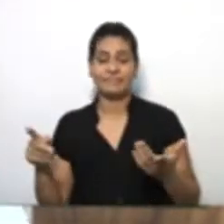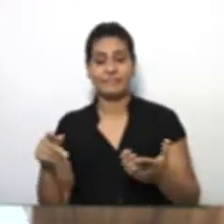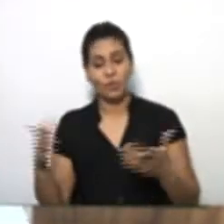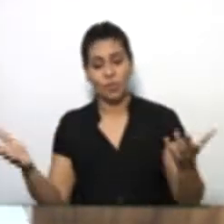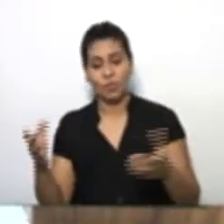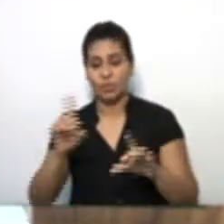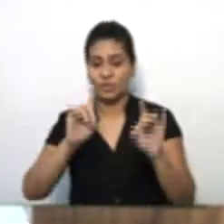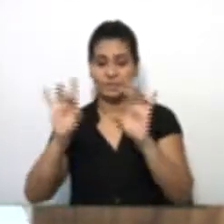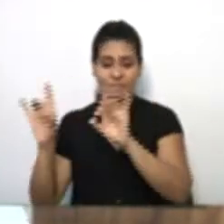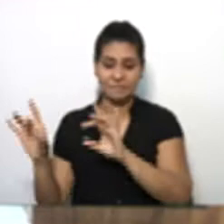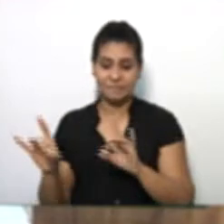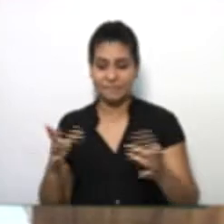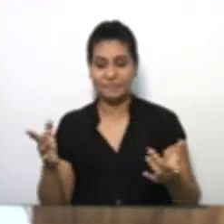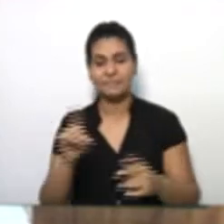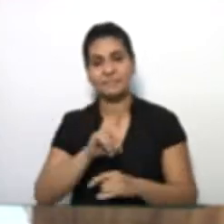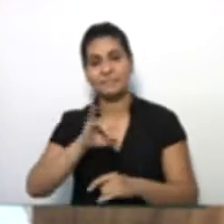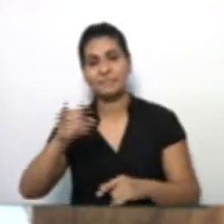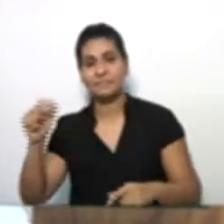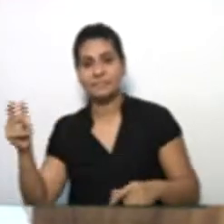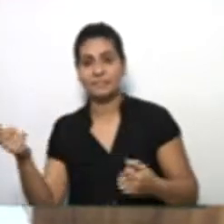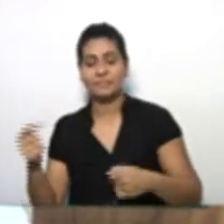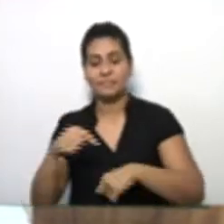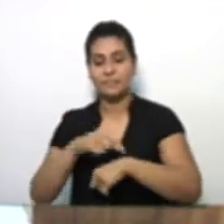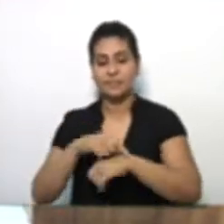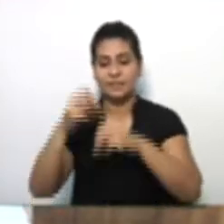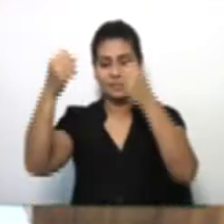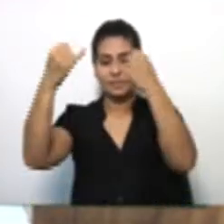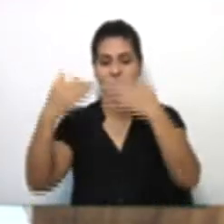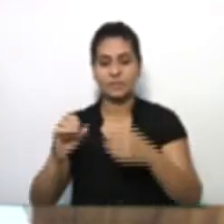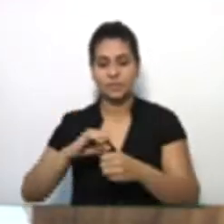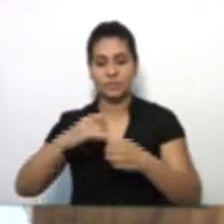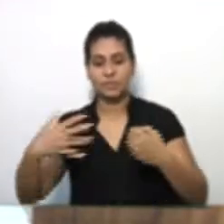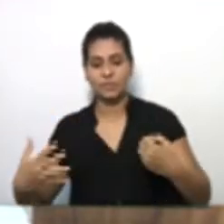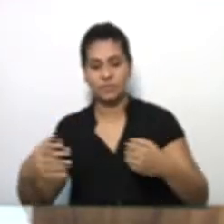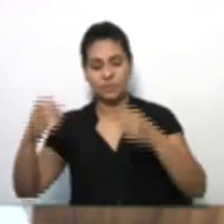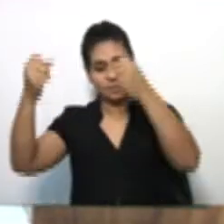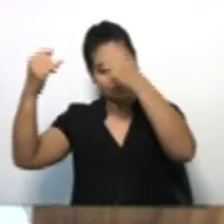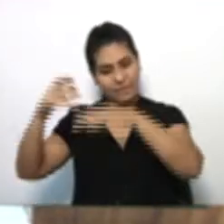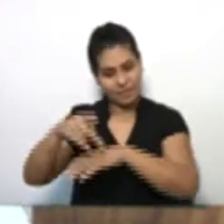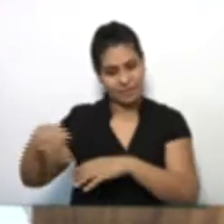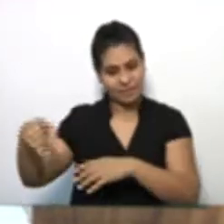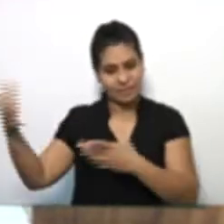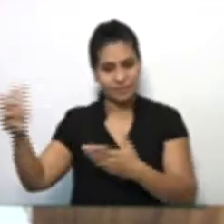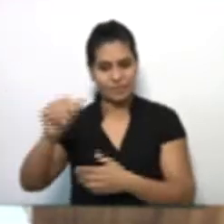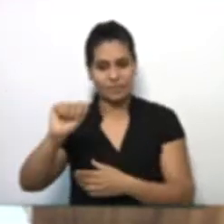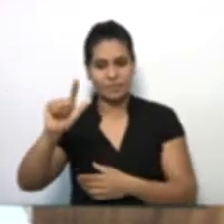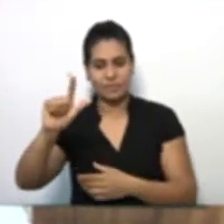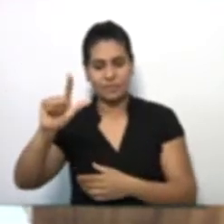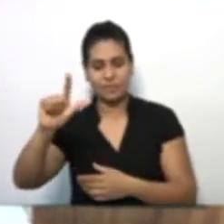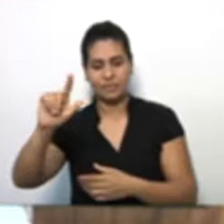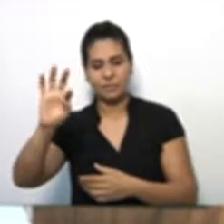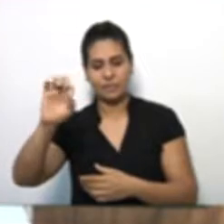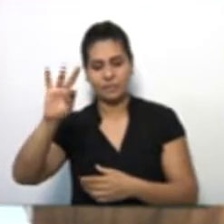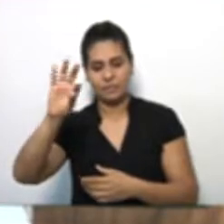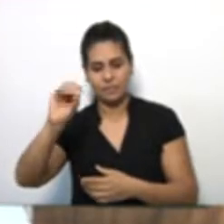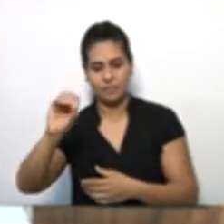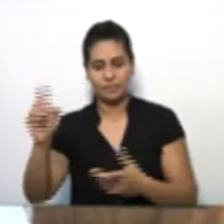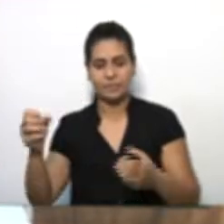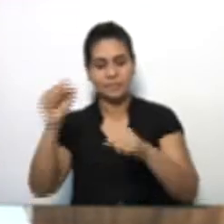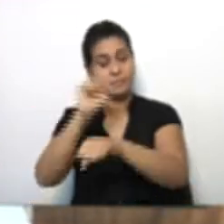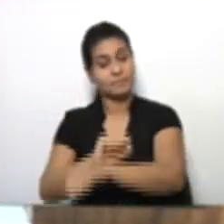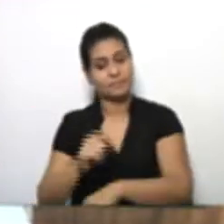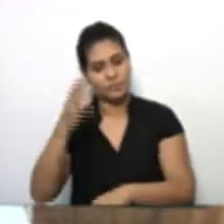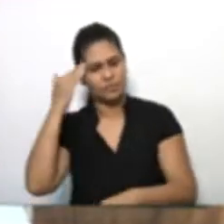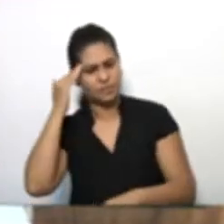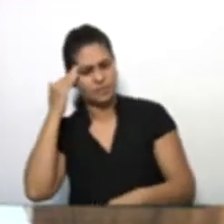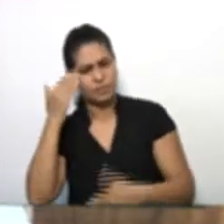desse dia, né, com vocês, passar esses assuntos muito bem explicados pelo professor Alberto. Esperamos que vocês